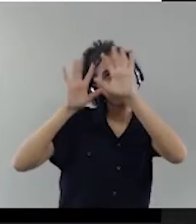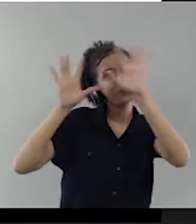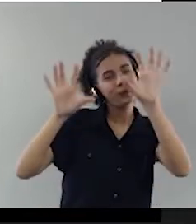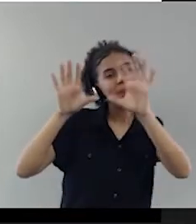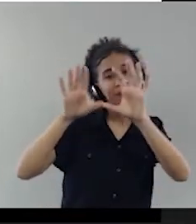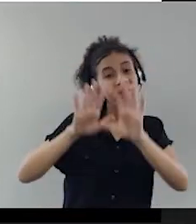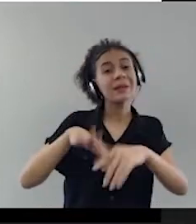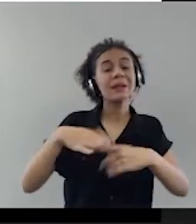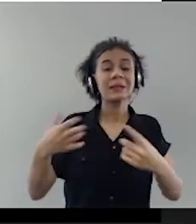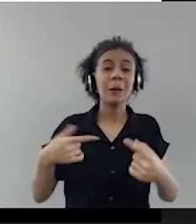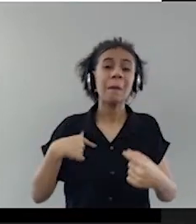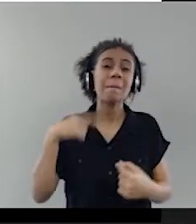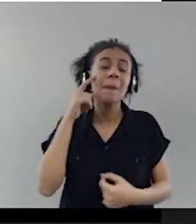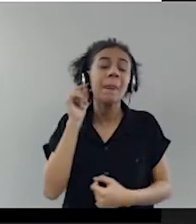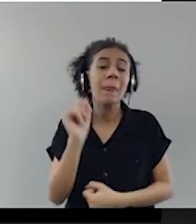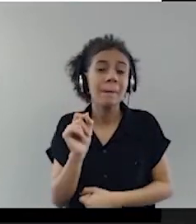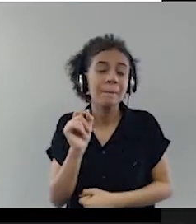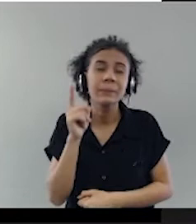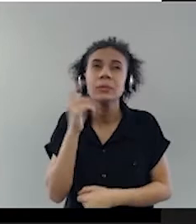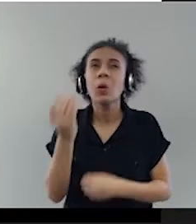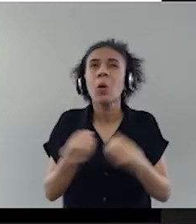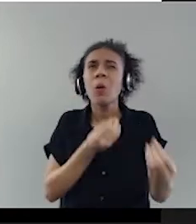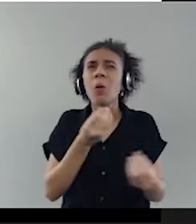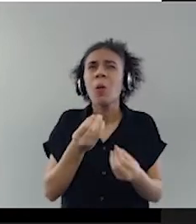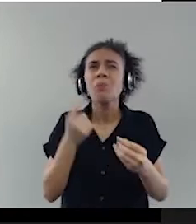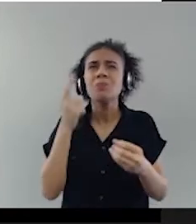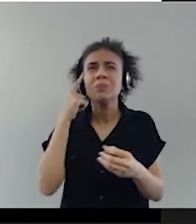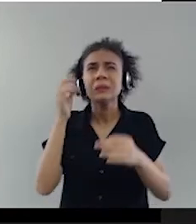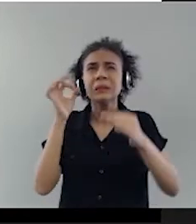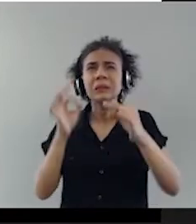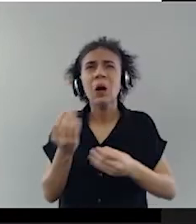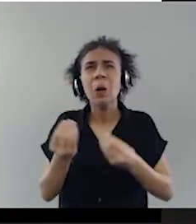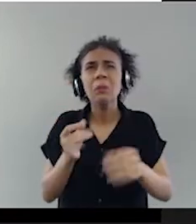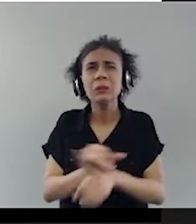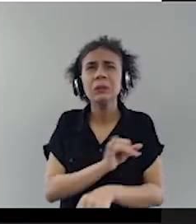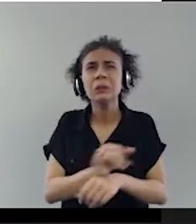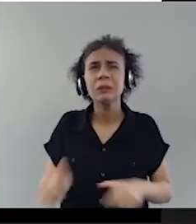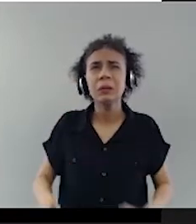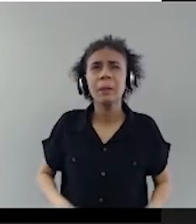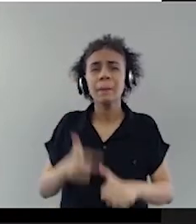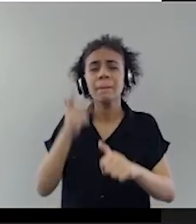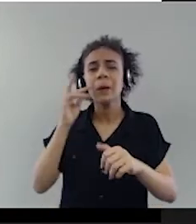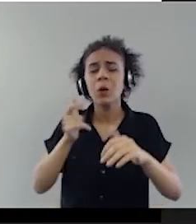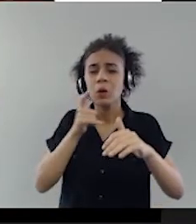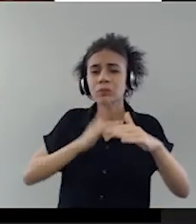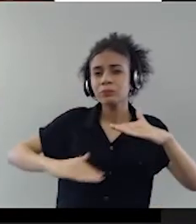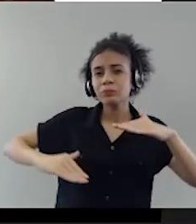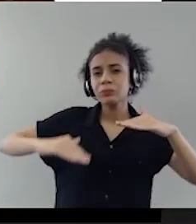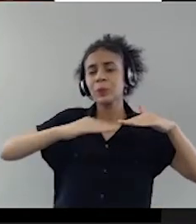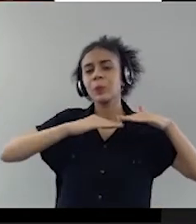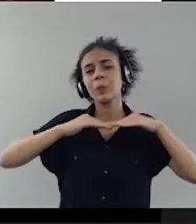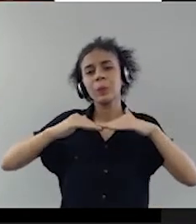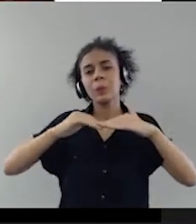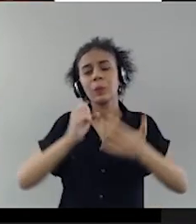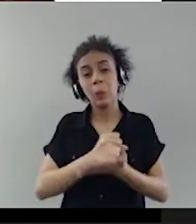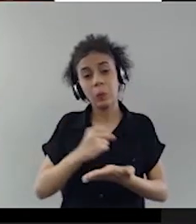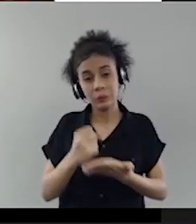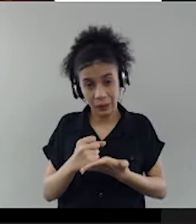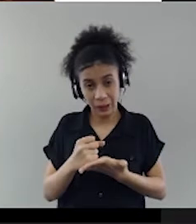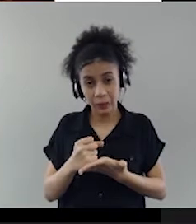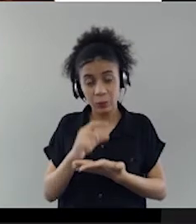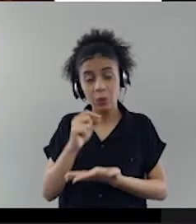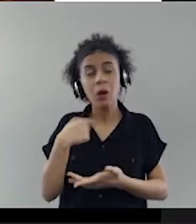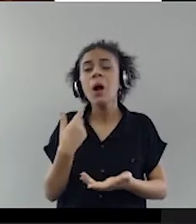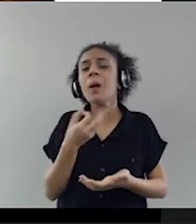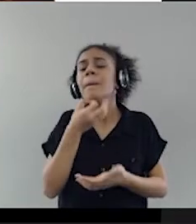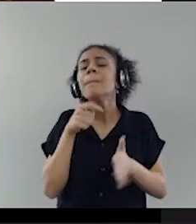Então, é preciso encontrar, do ponto de vista teórico, uma discussão mais sofisticada para poder reequilibrar esses contratos. A pergunta que se faz,